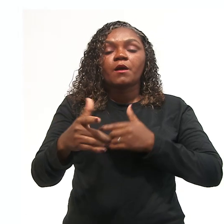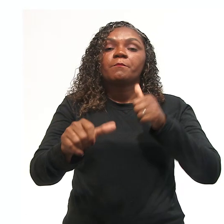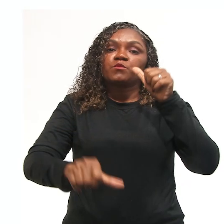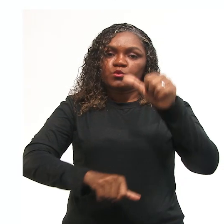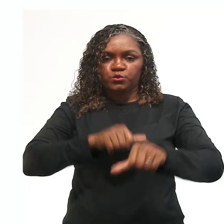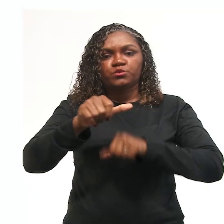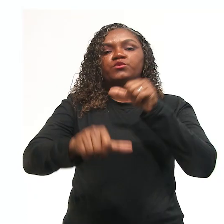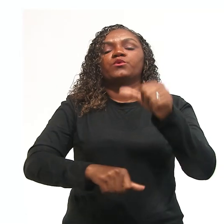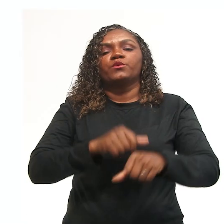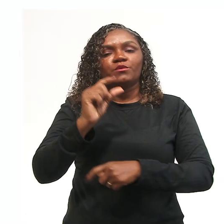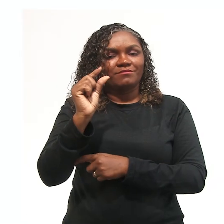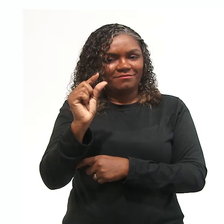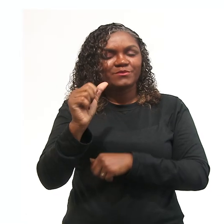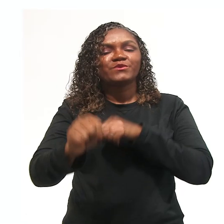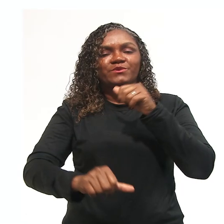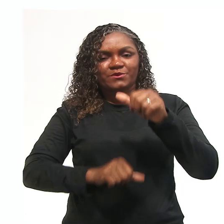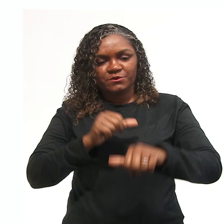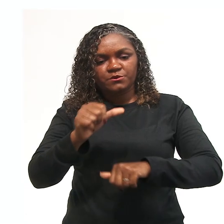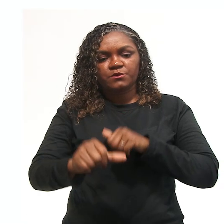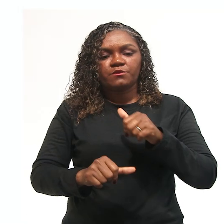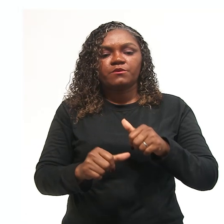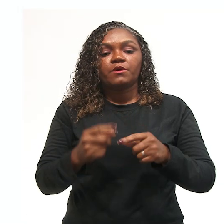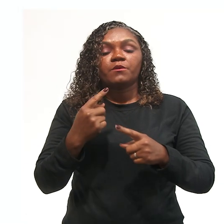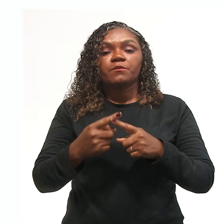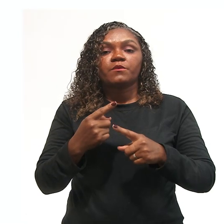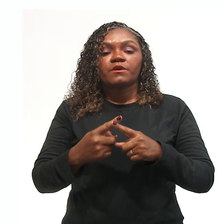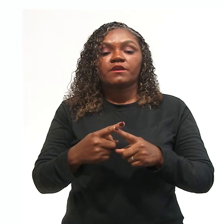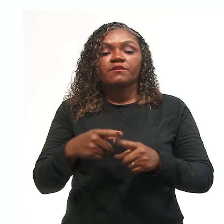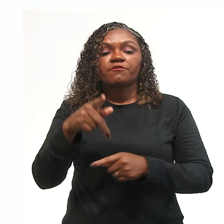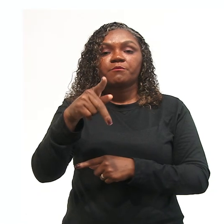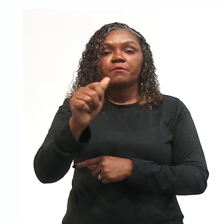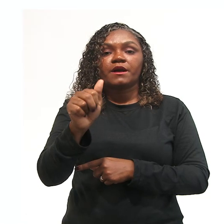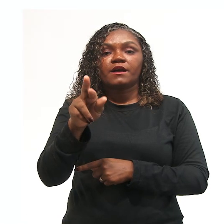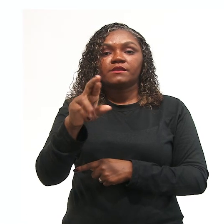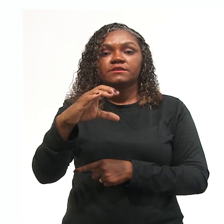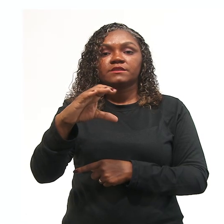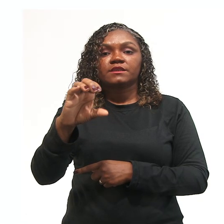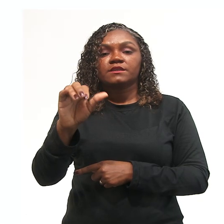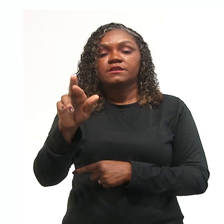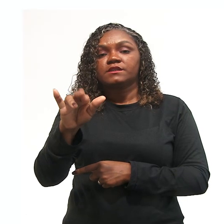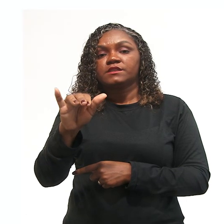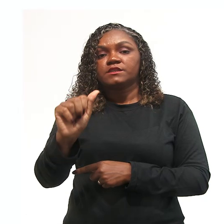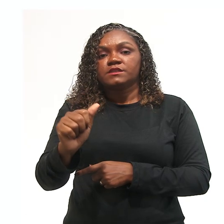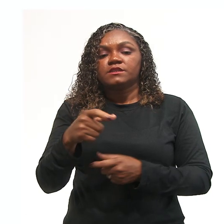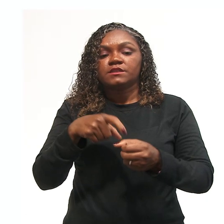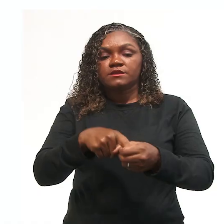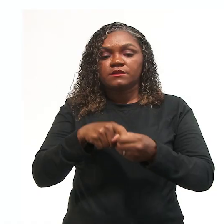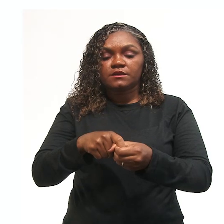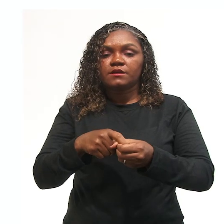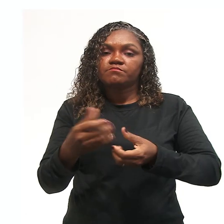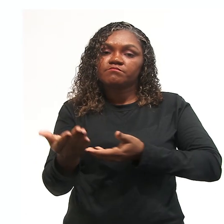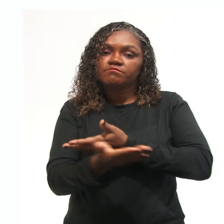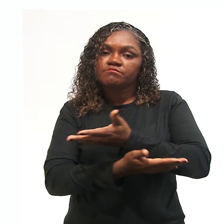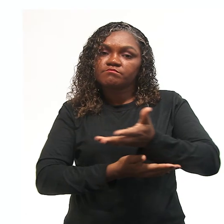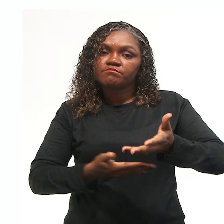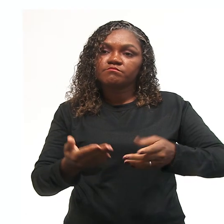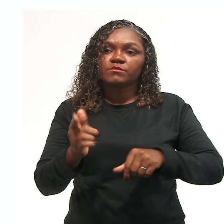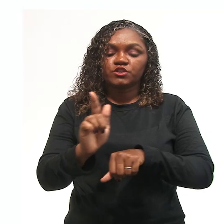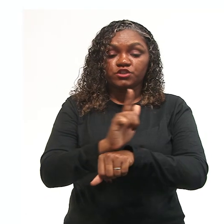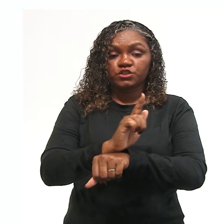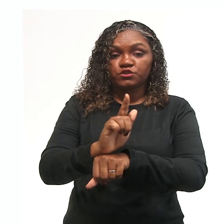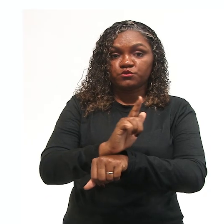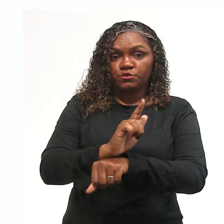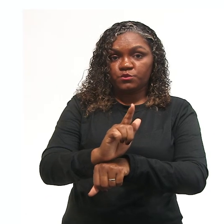mudou o posicionamento, ela passou por um posicionamento de parceria, começou a ficar mais próxima dos